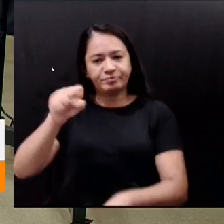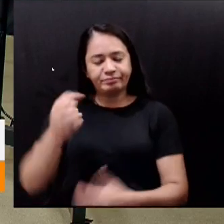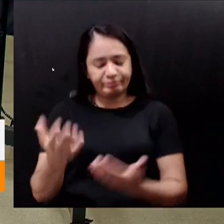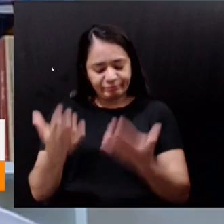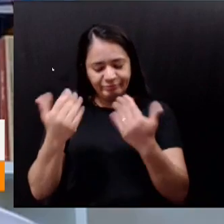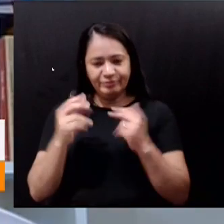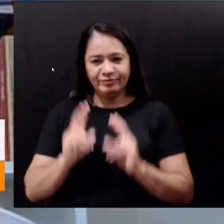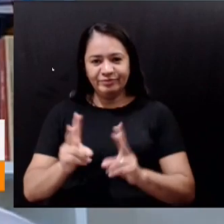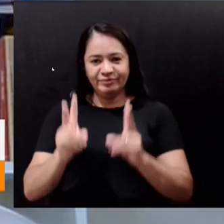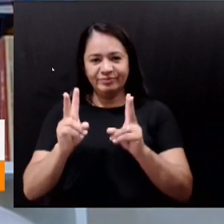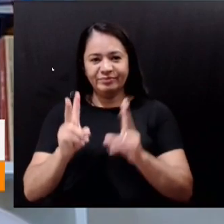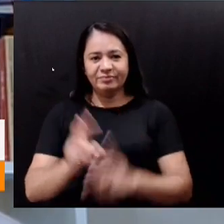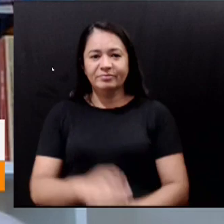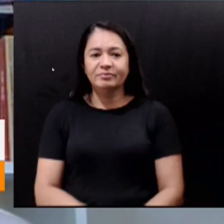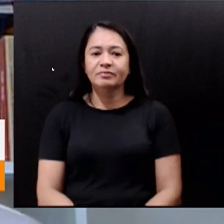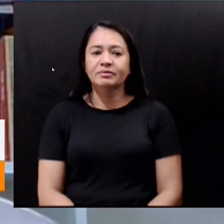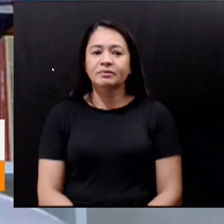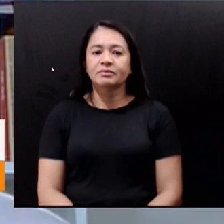sim.